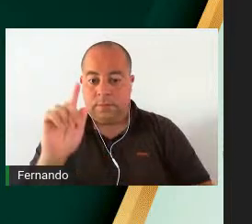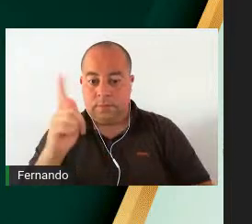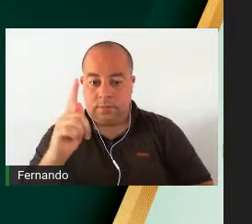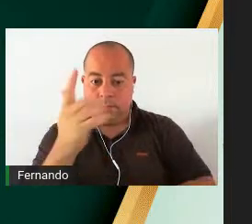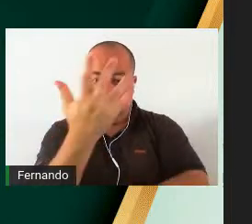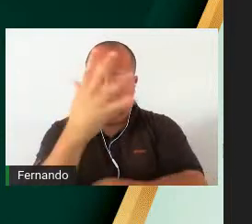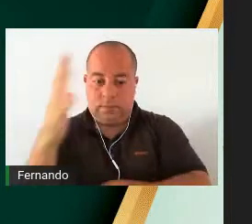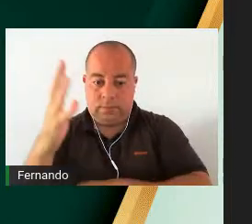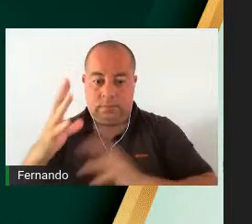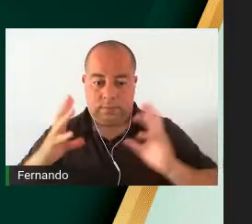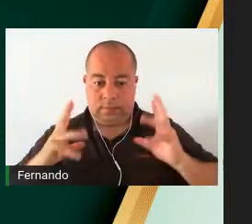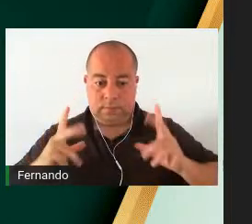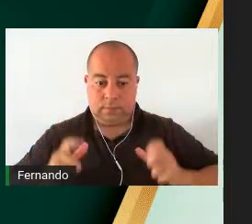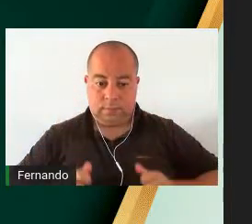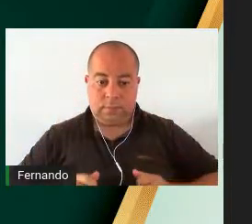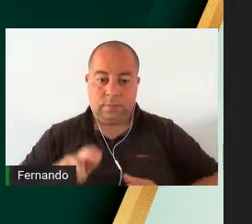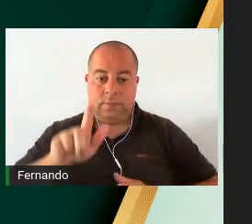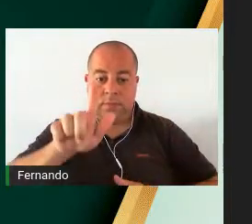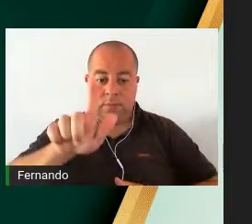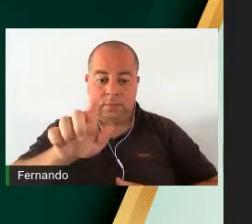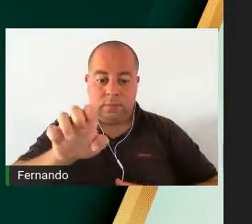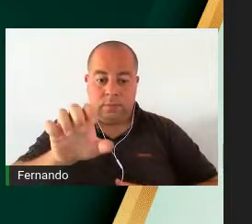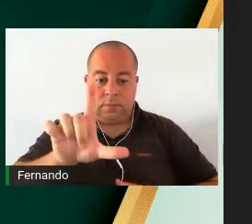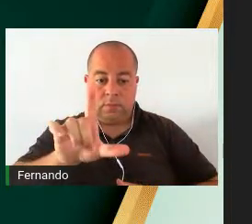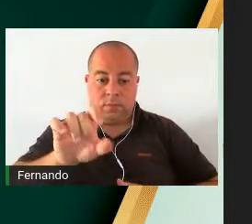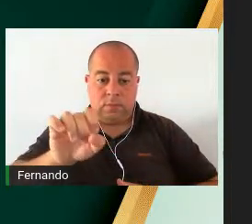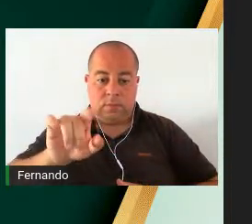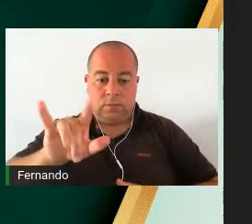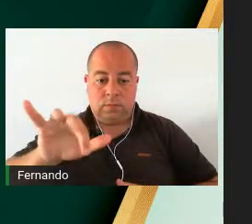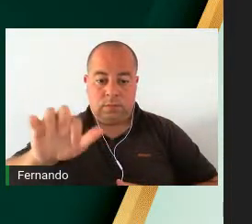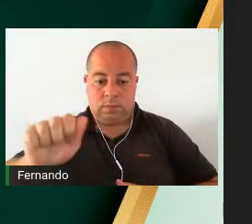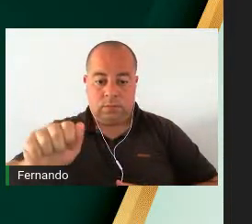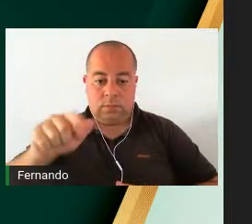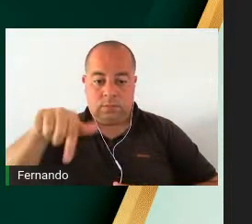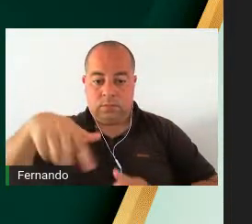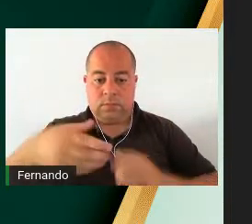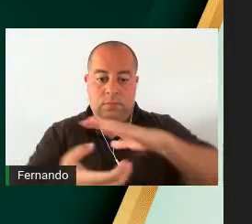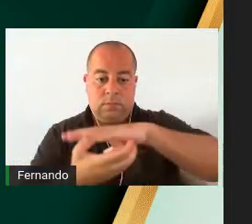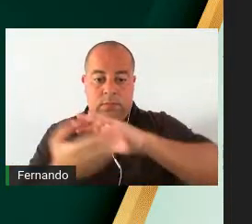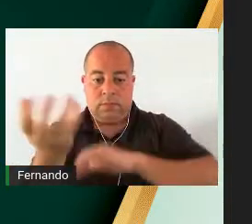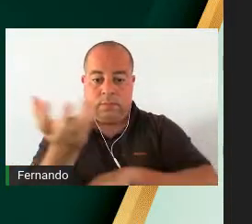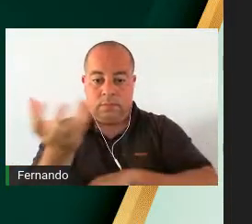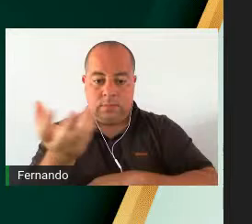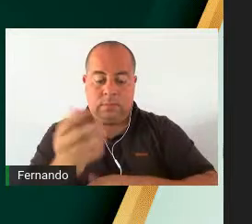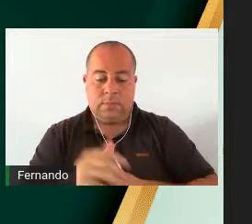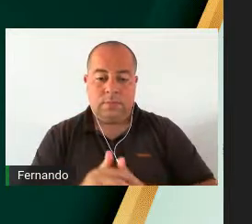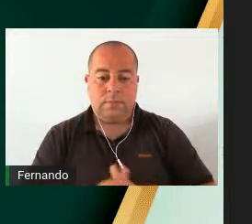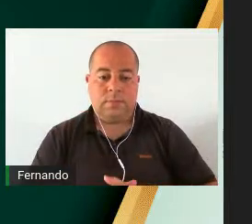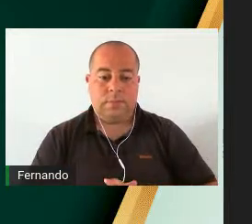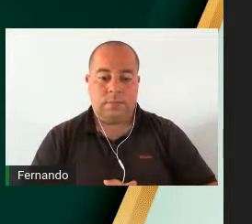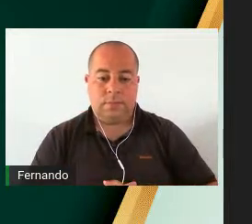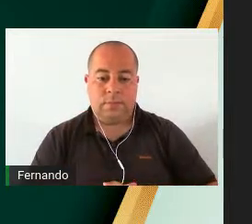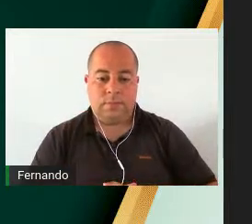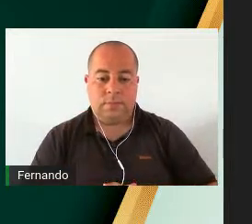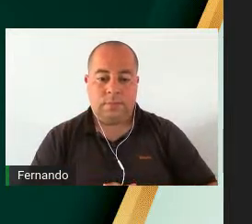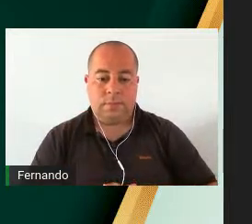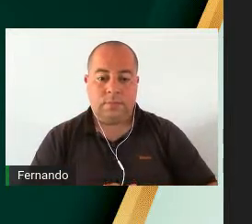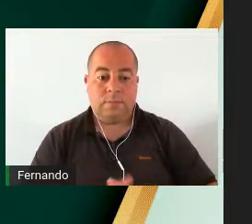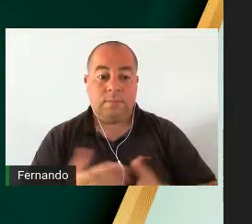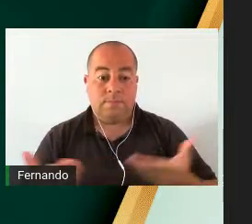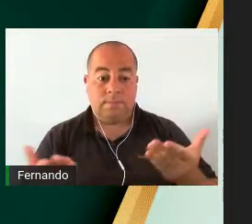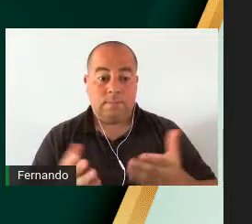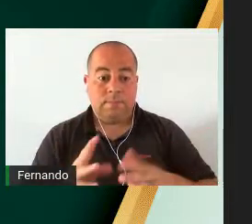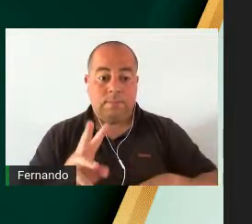Ambiental e Sanitária e Geologia do Campus Caçapava do Sul. Convidamos a todos para, em posição de